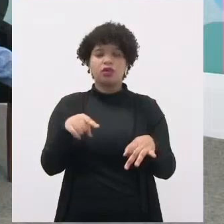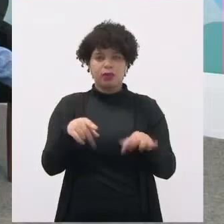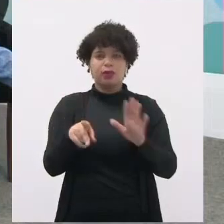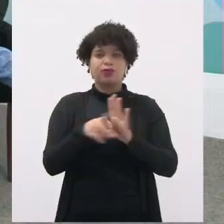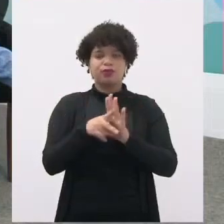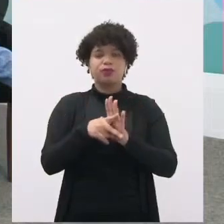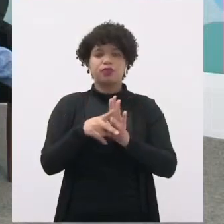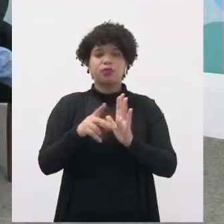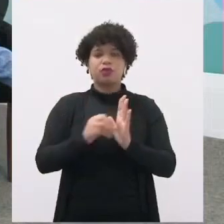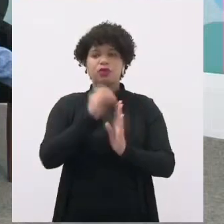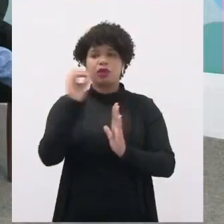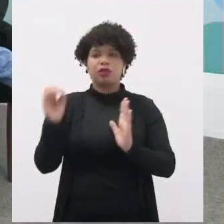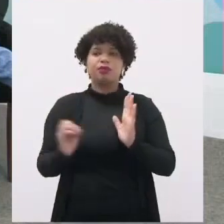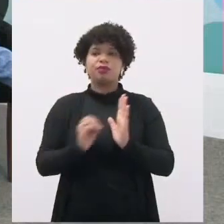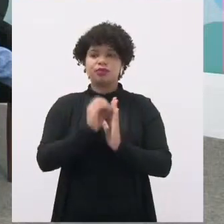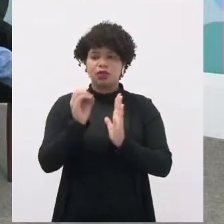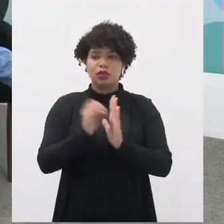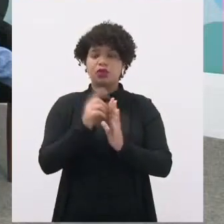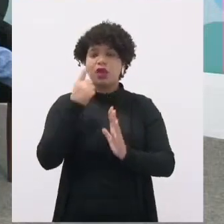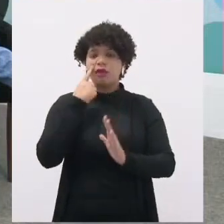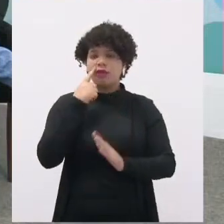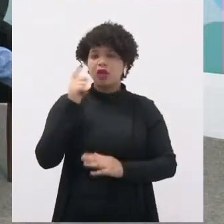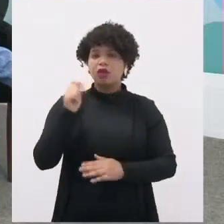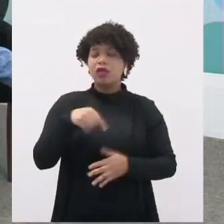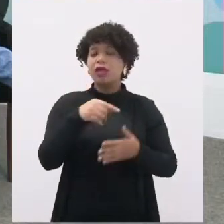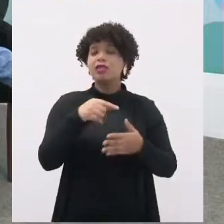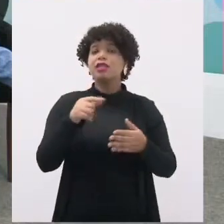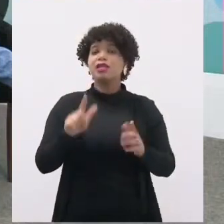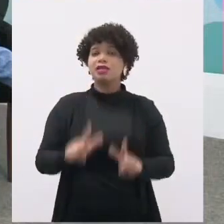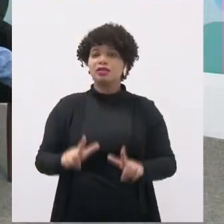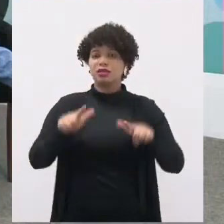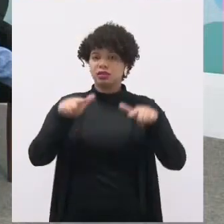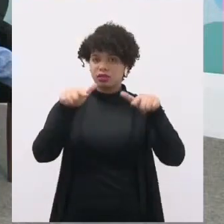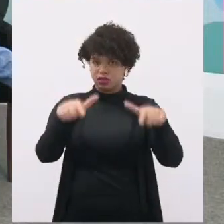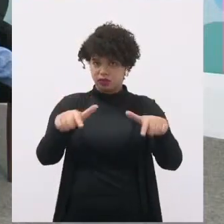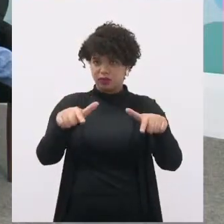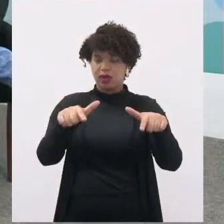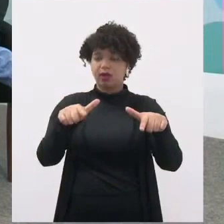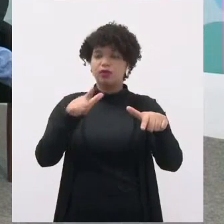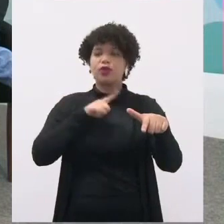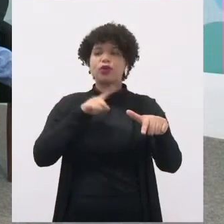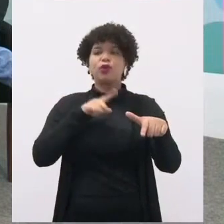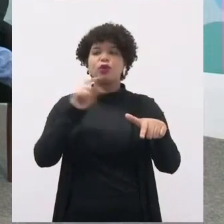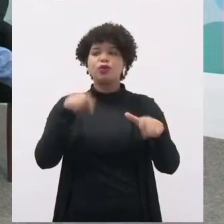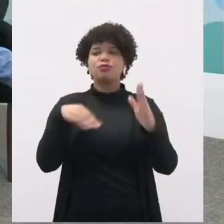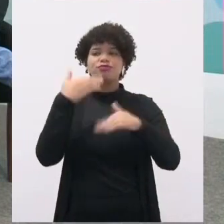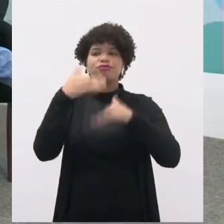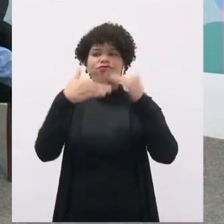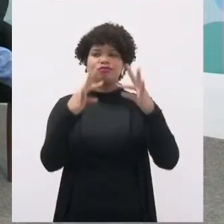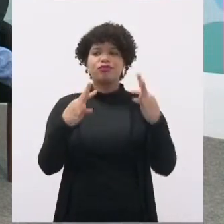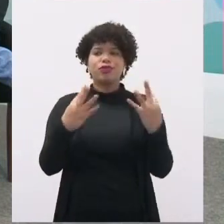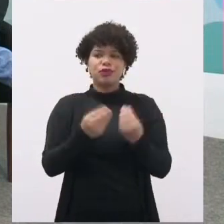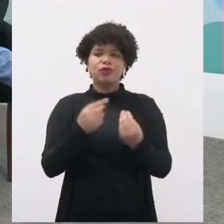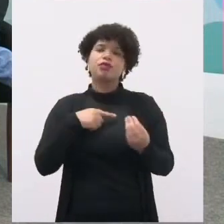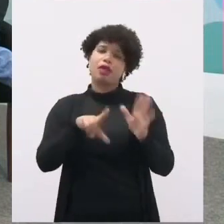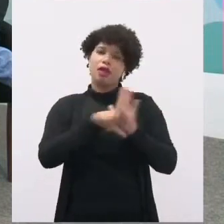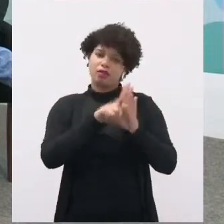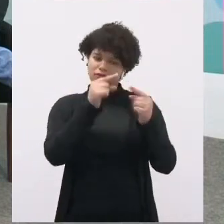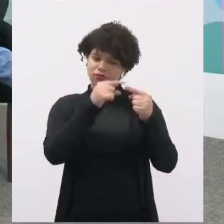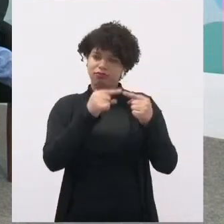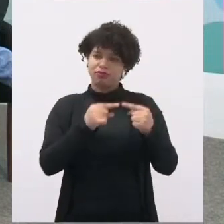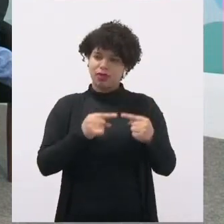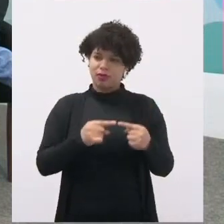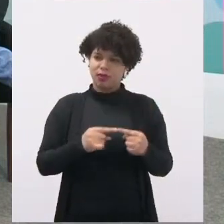de Mídias, vocês vão poder ter uma certificação que vai valer aí para a evolução funcional, conforme a legislação,